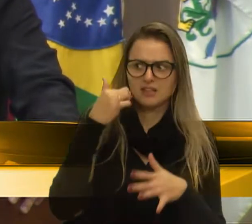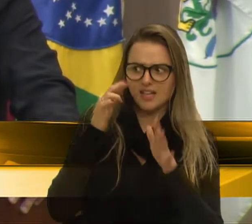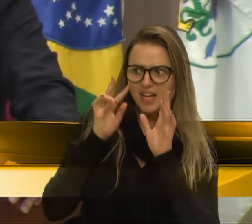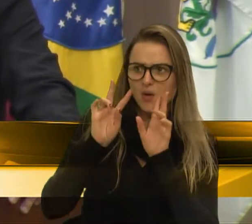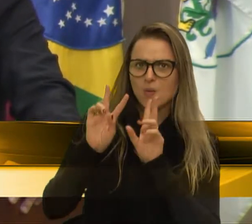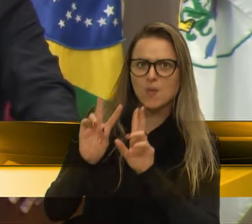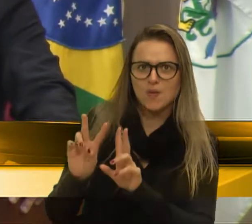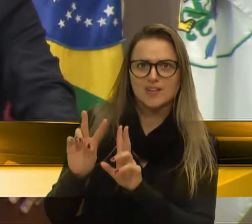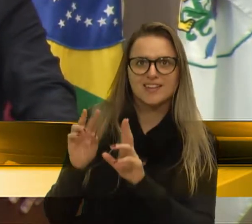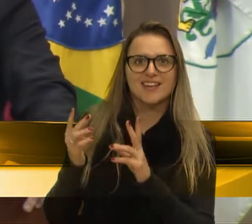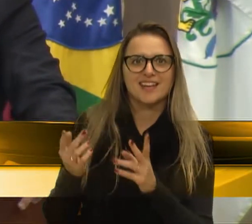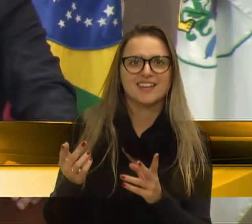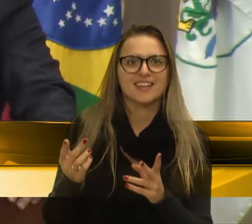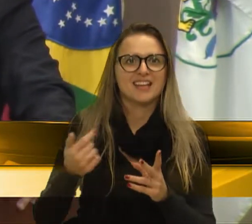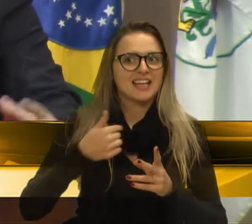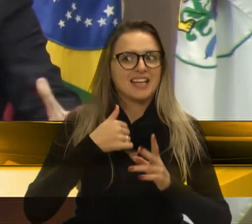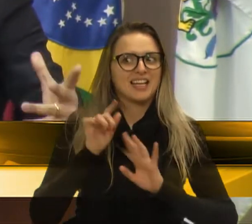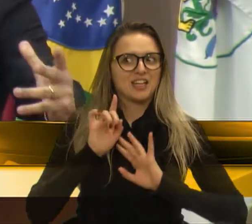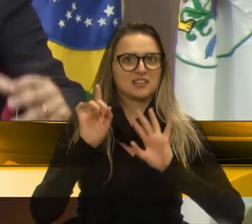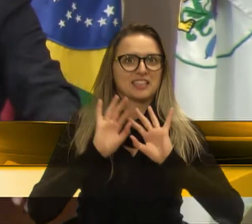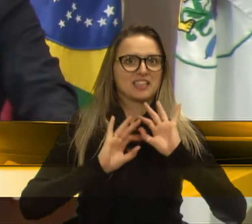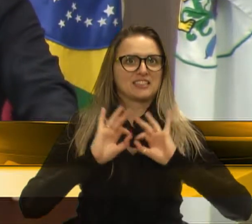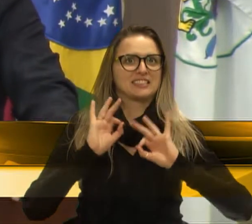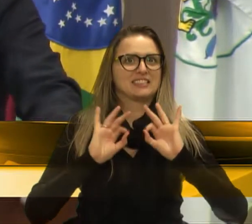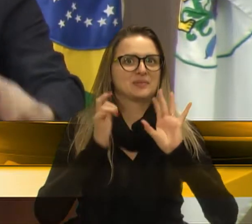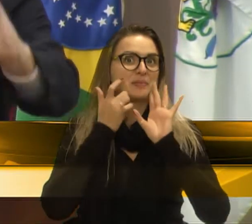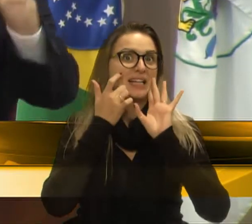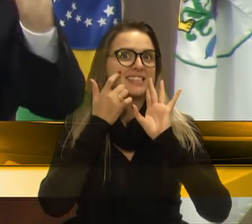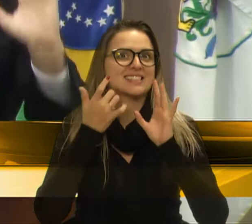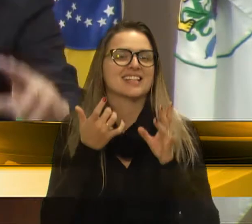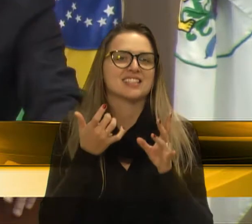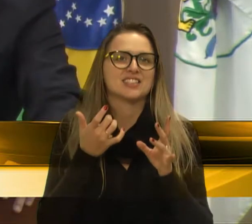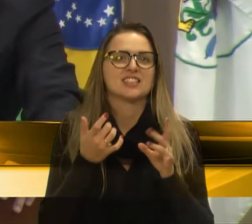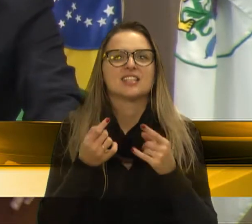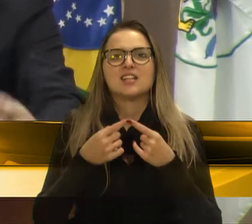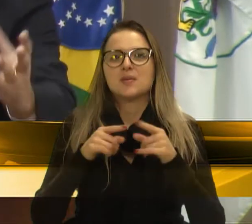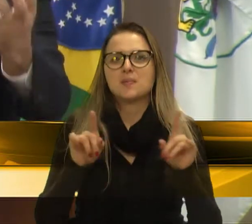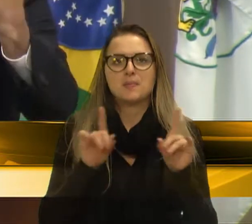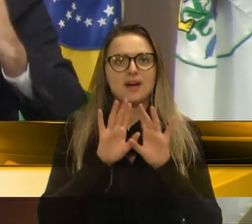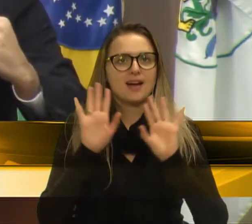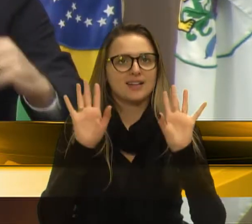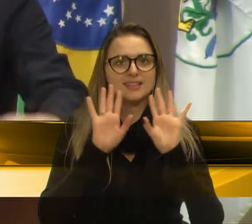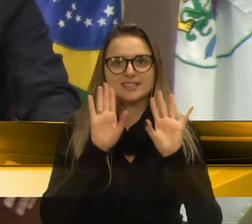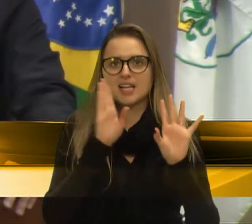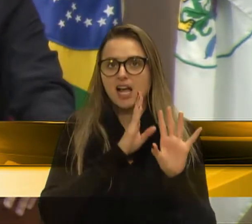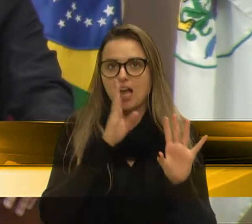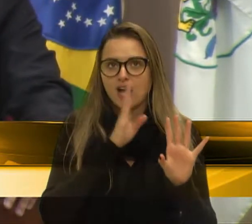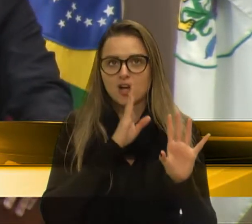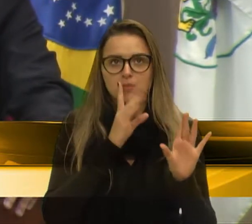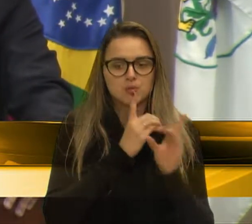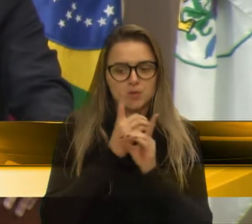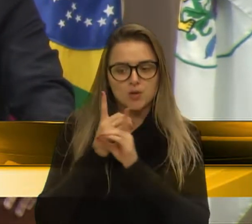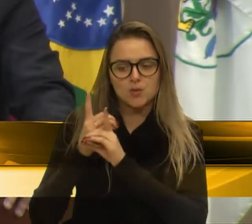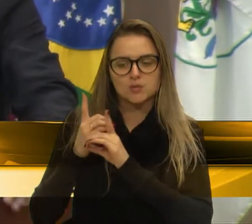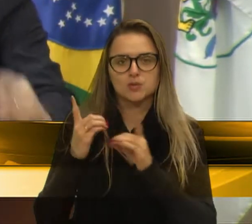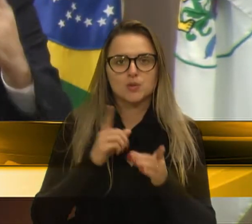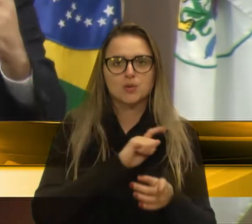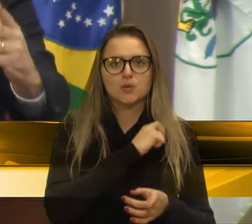pô, Sandro, mas para essa eu não estava preparado assim, né? Mas it's showtime. Encontramos com os